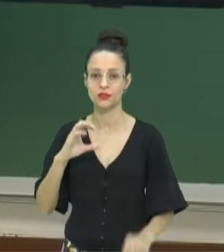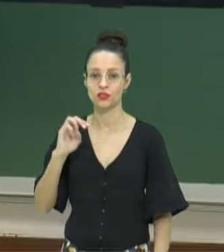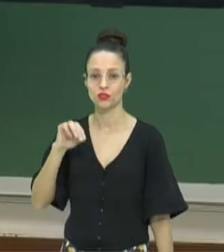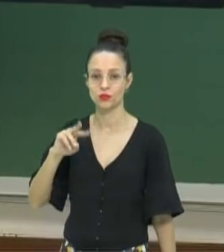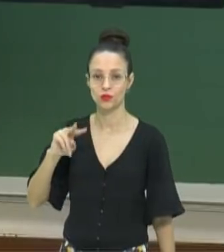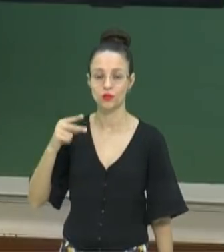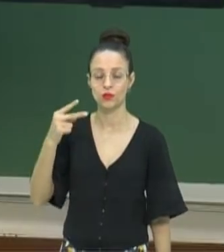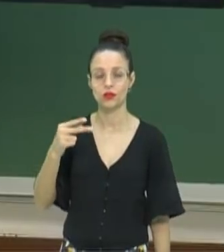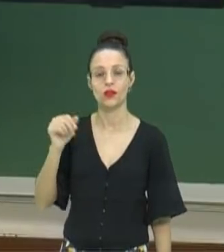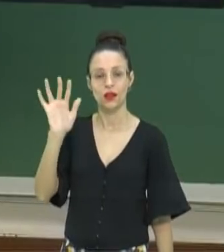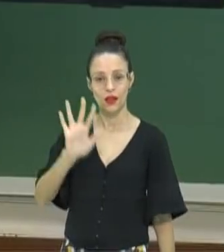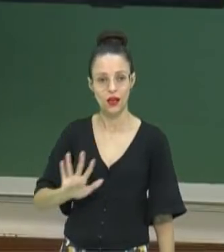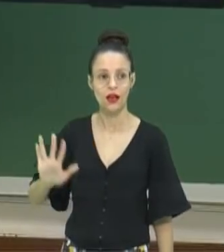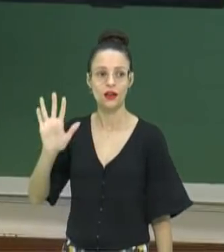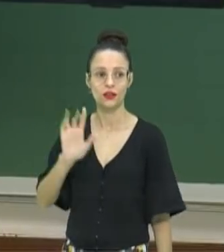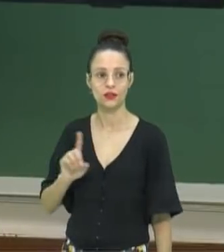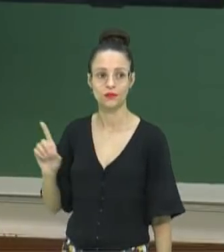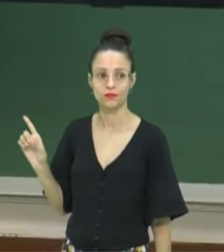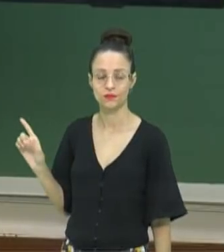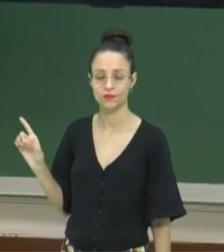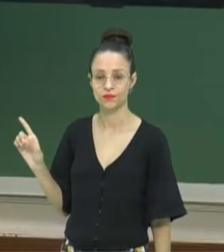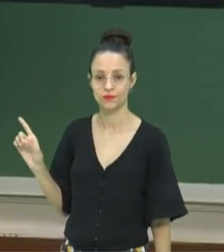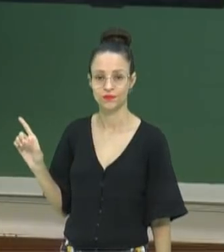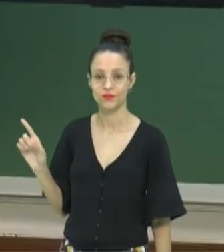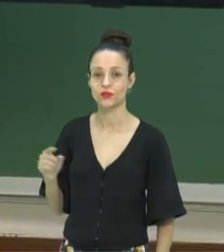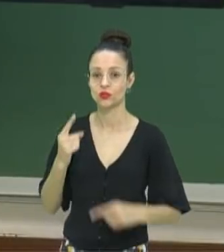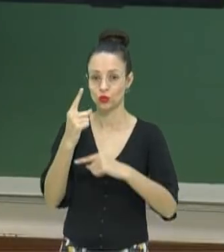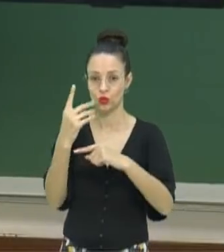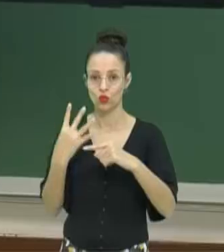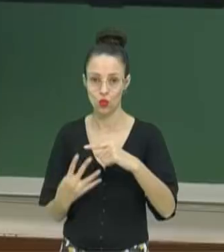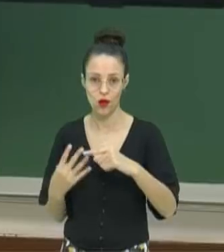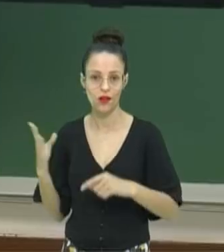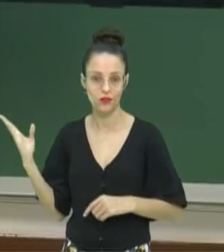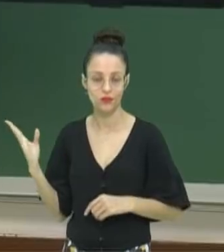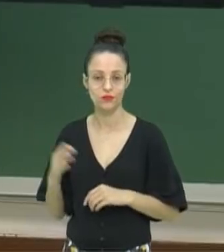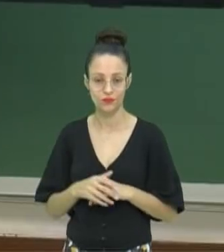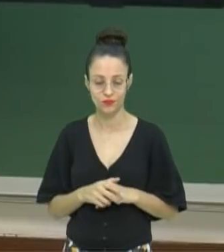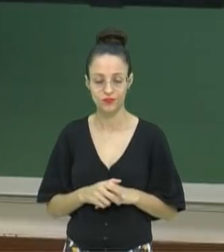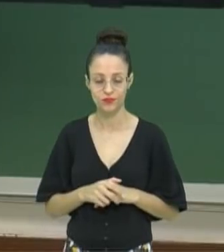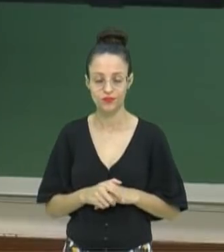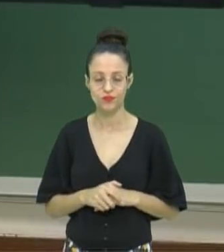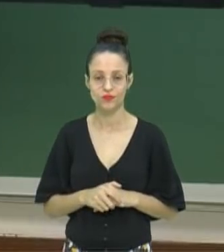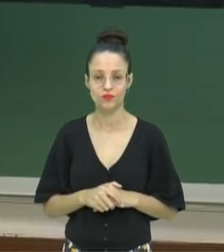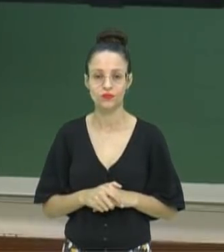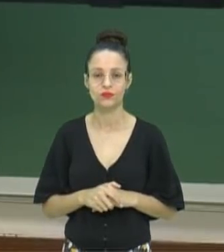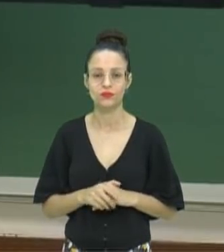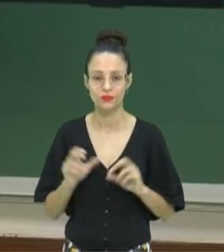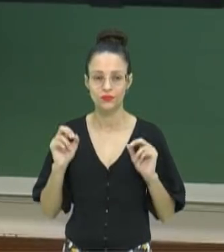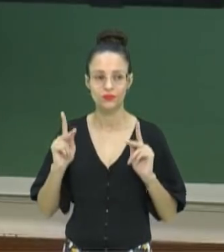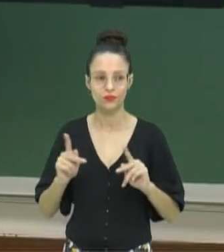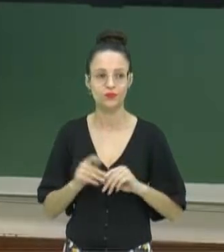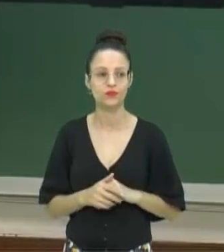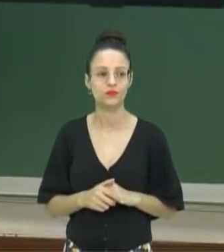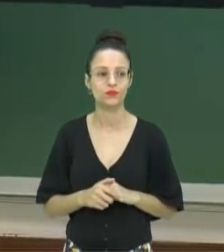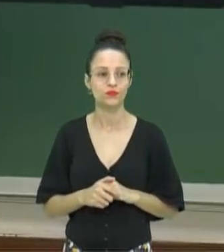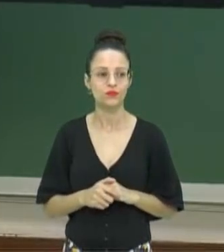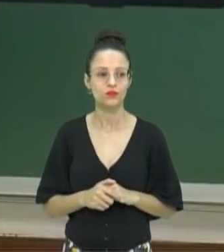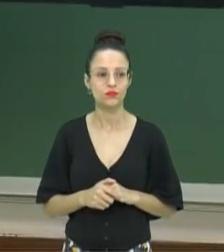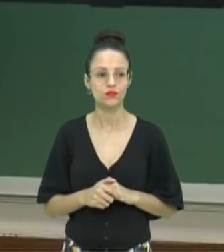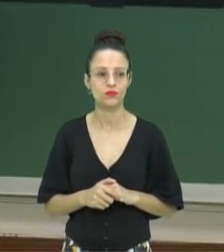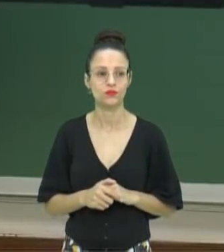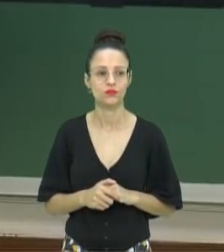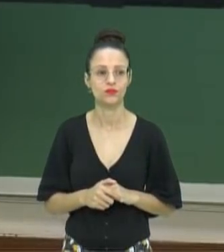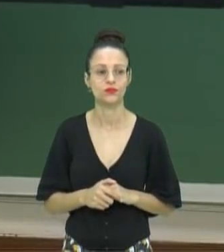centímetros quadrados é a área desse 1/4 de círculo ali, ok? Vamos